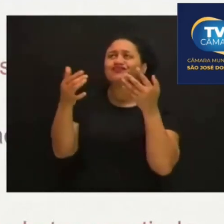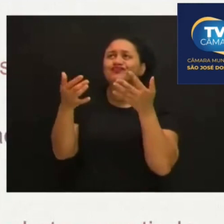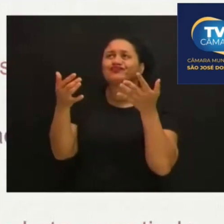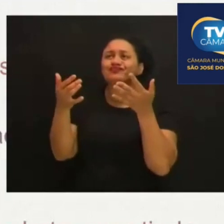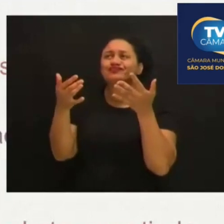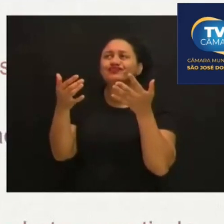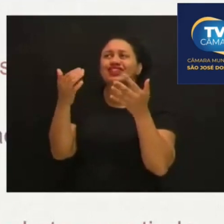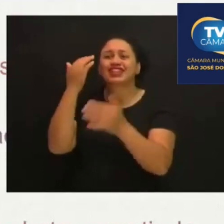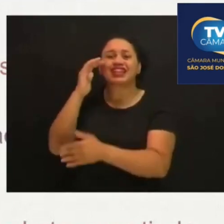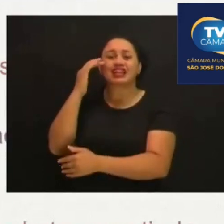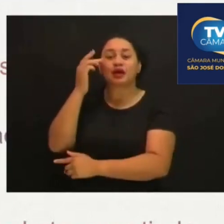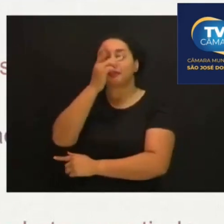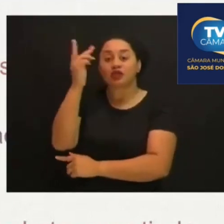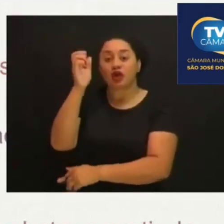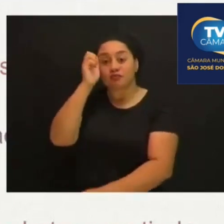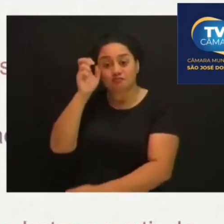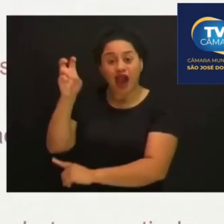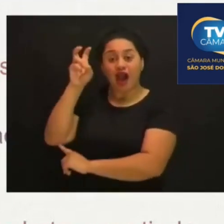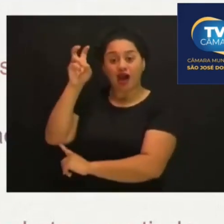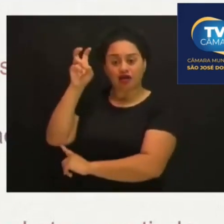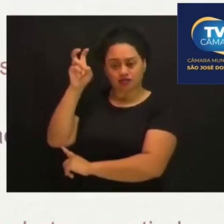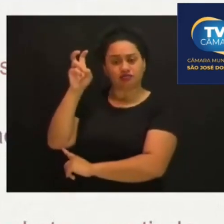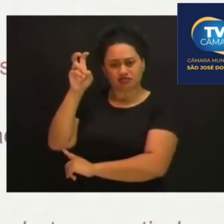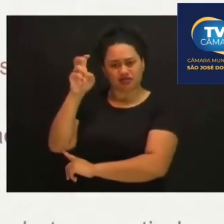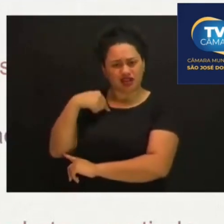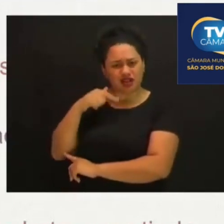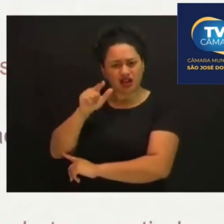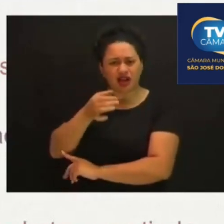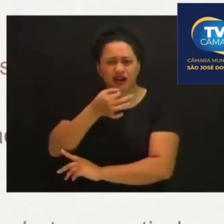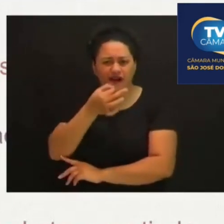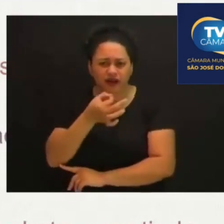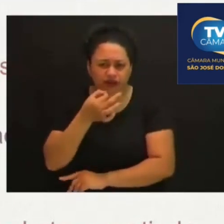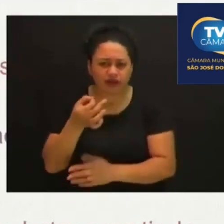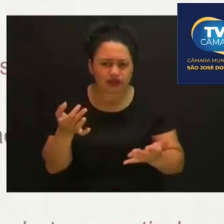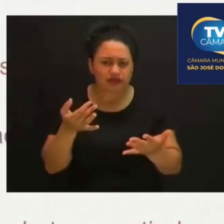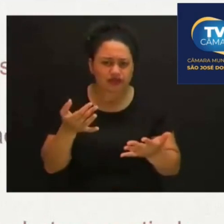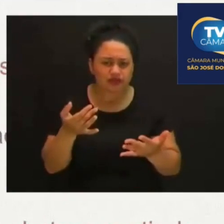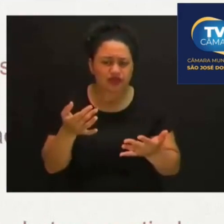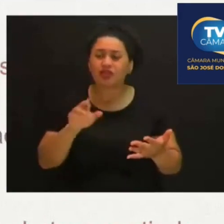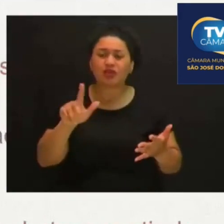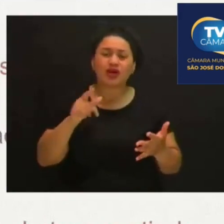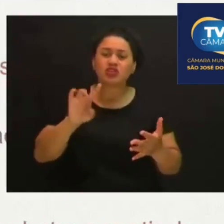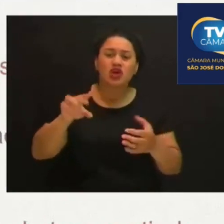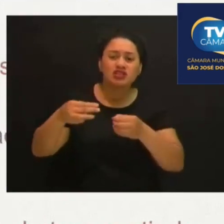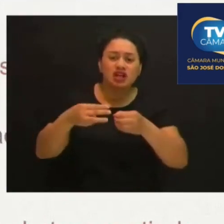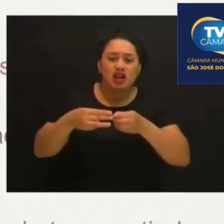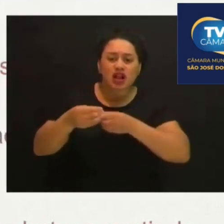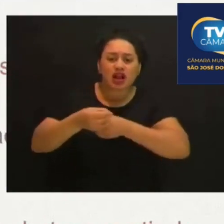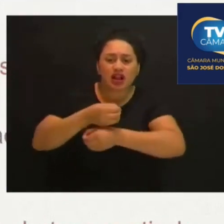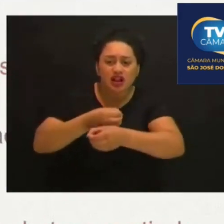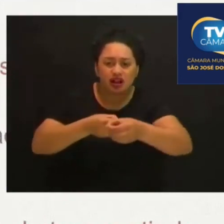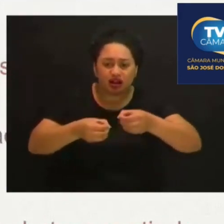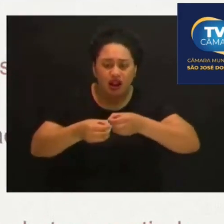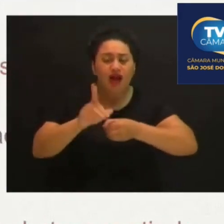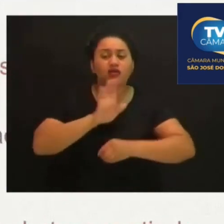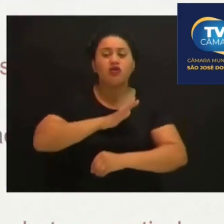entender que pessoas inteligentes e racionais usem isso como argumento. Não é um aglomerado de células, isso é um coração, isso é um